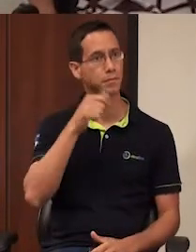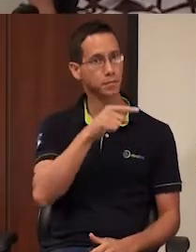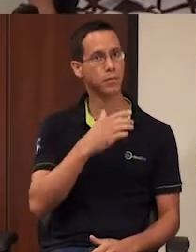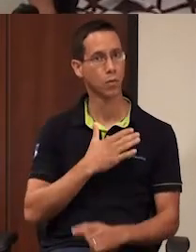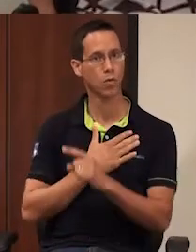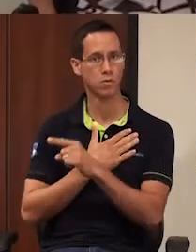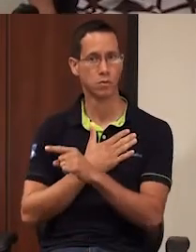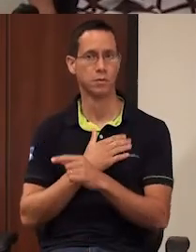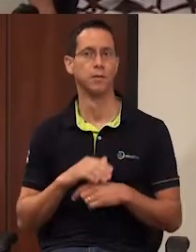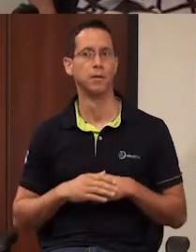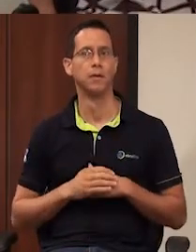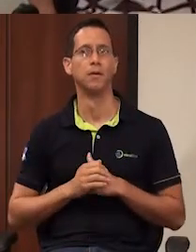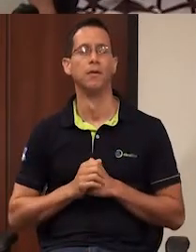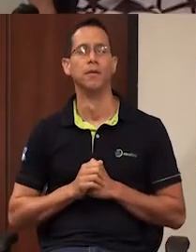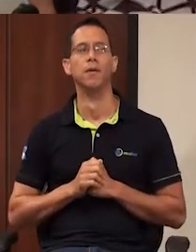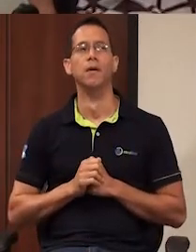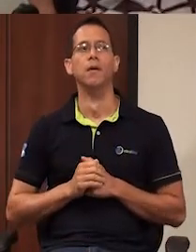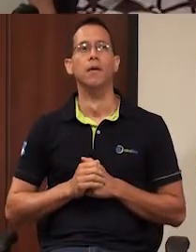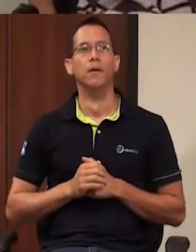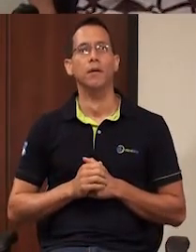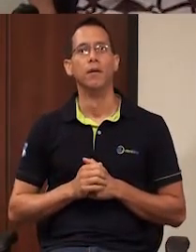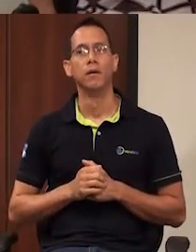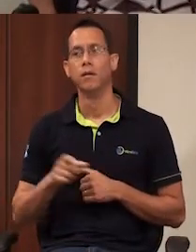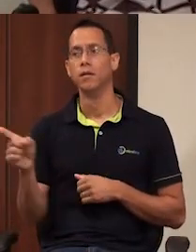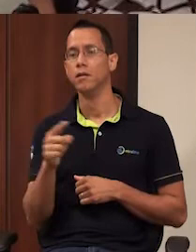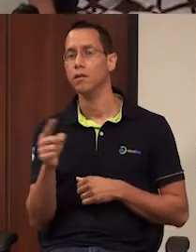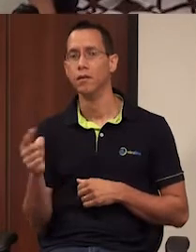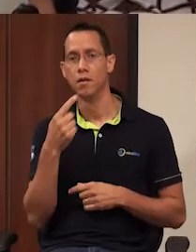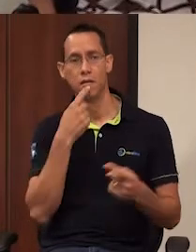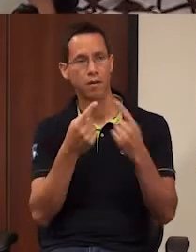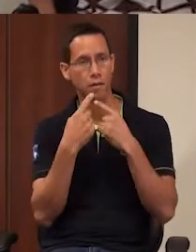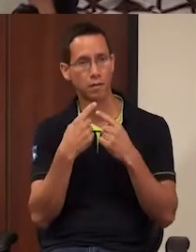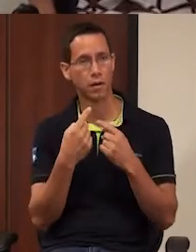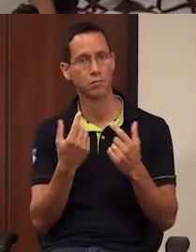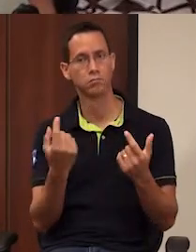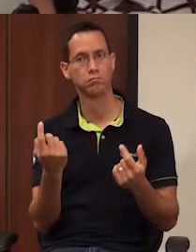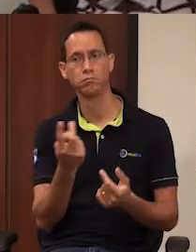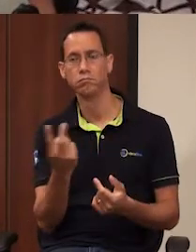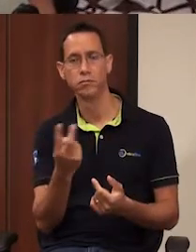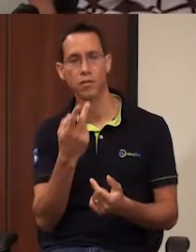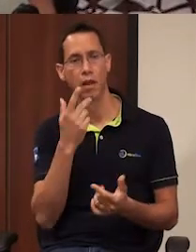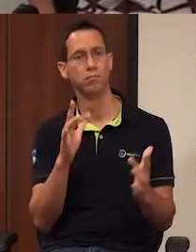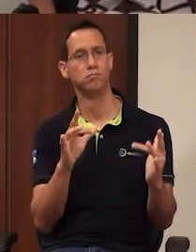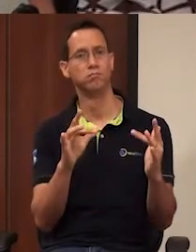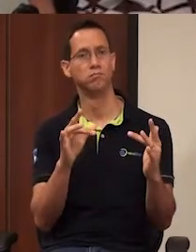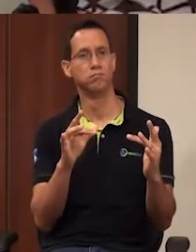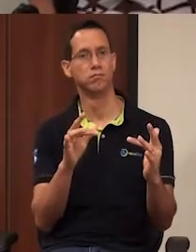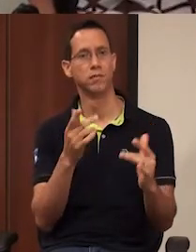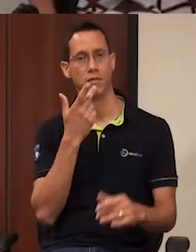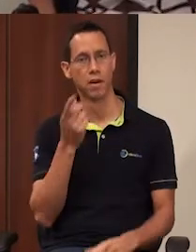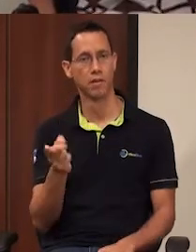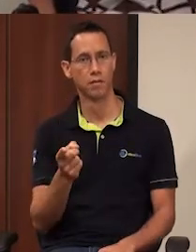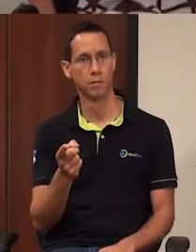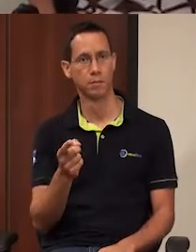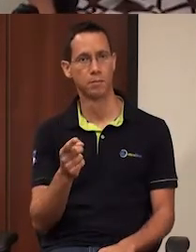dele, e assim, eles falavam que eles eram namorados, eles tinham 7 anos, 8 anos, e